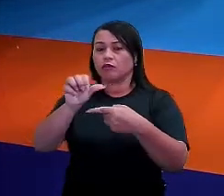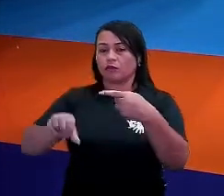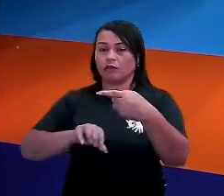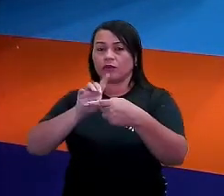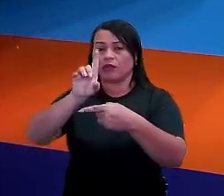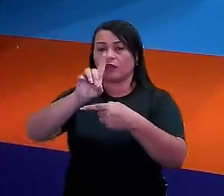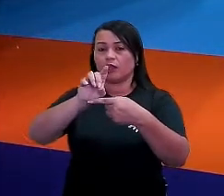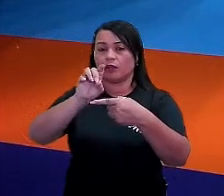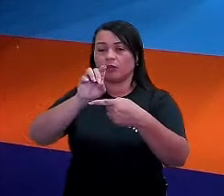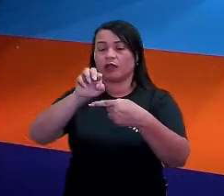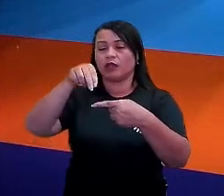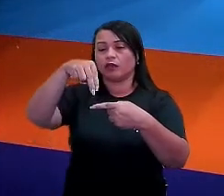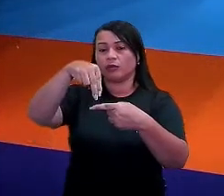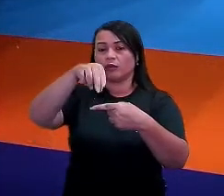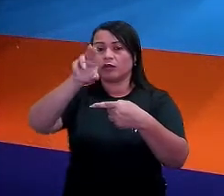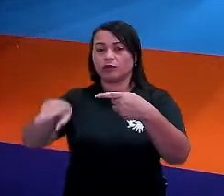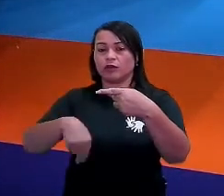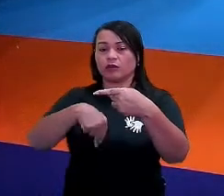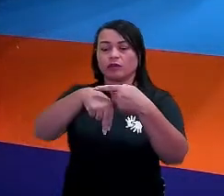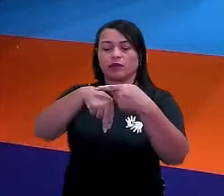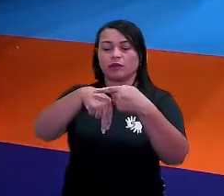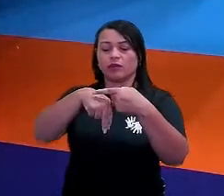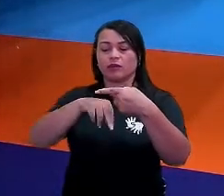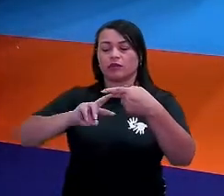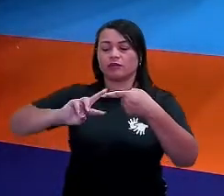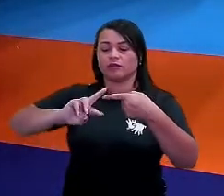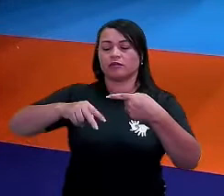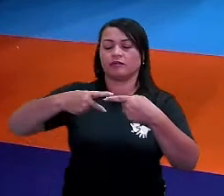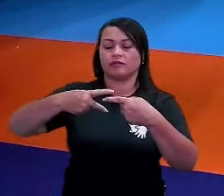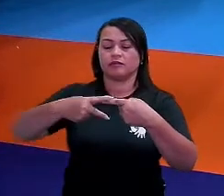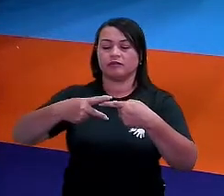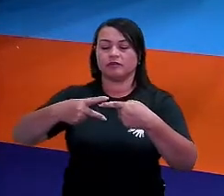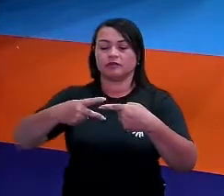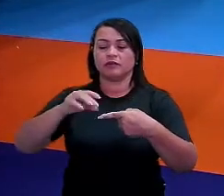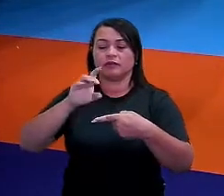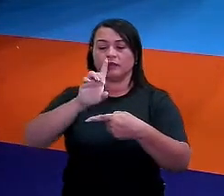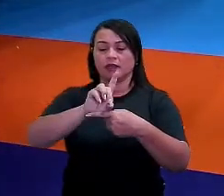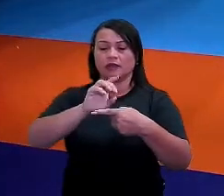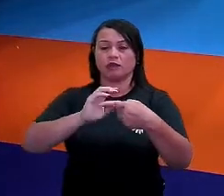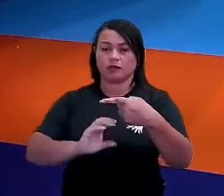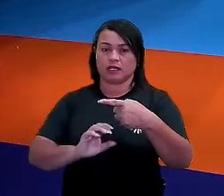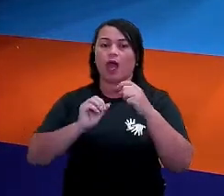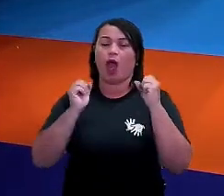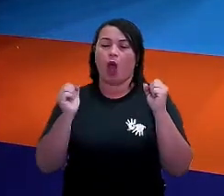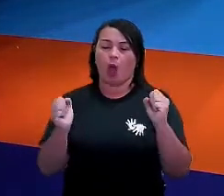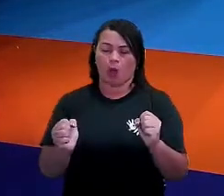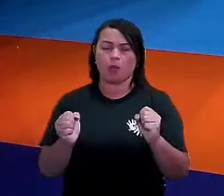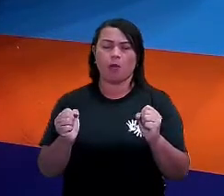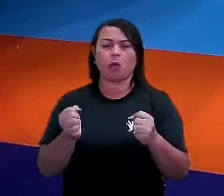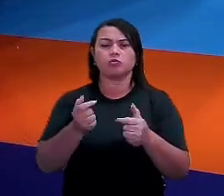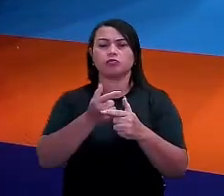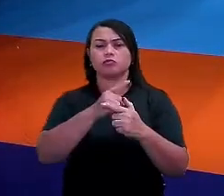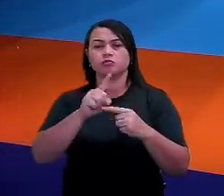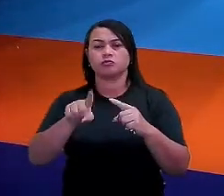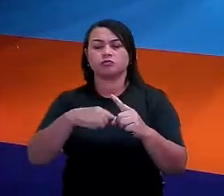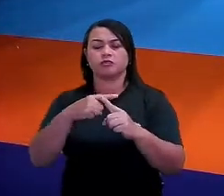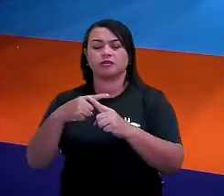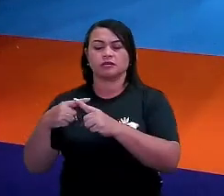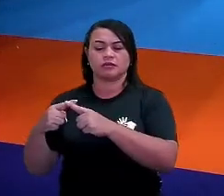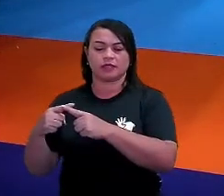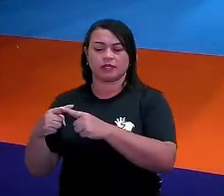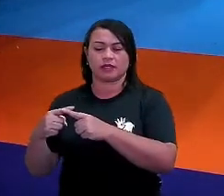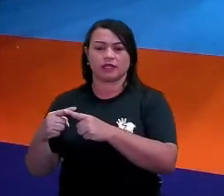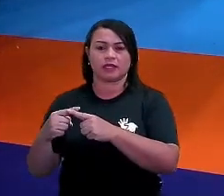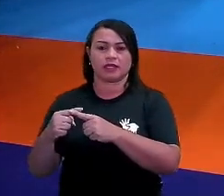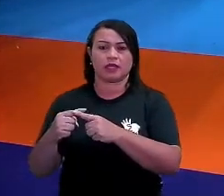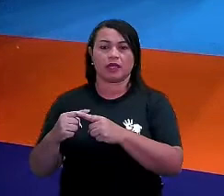e denominador passa a ser numerador. Então, D sobre C, e aí eu posso agora multiplicar. Eu pego lá